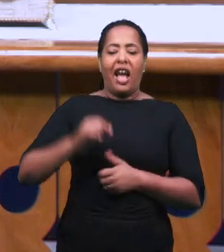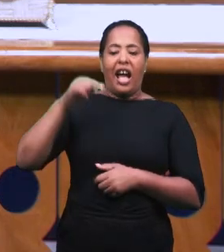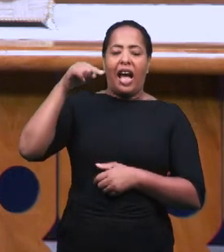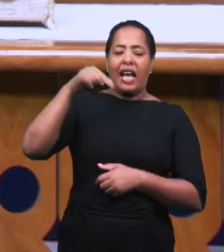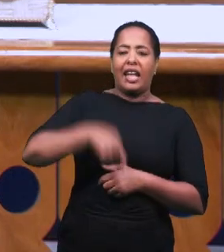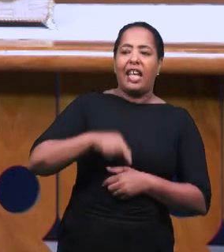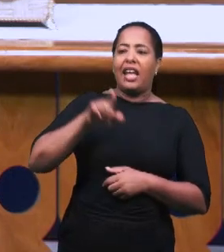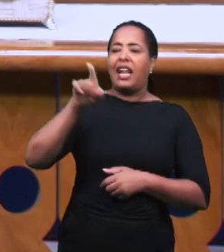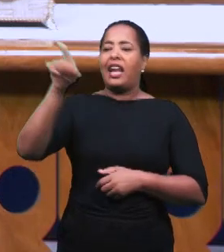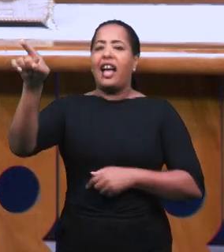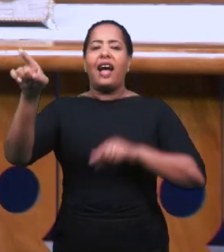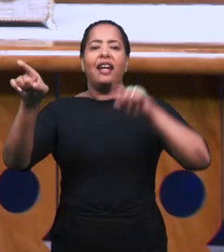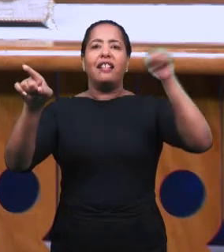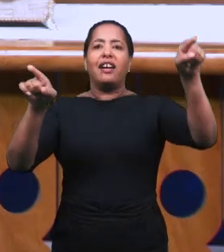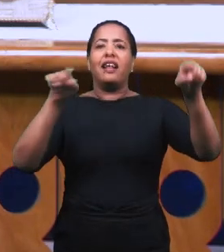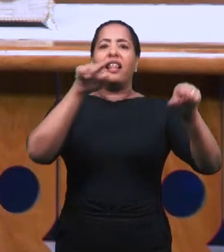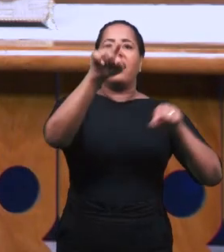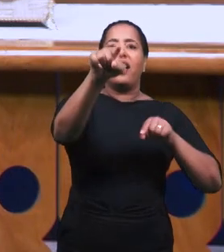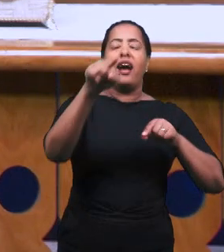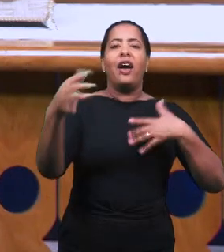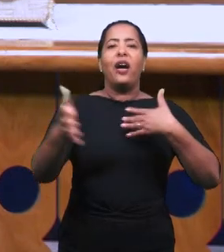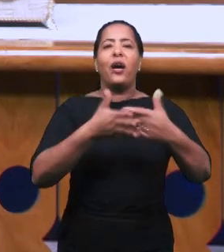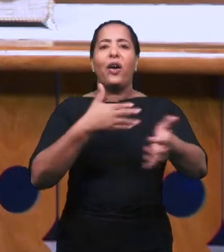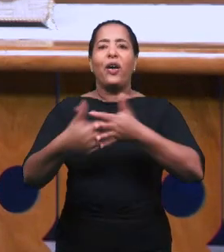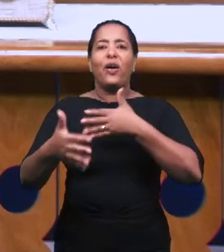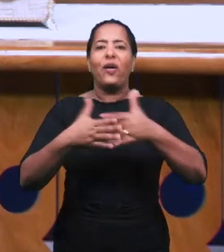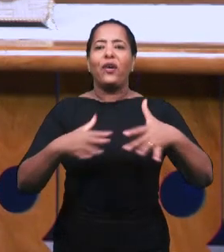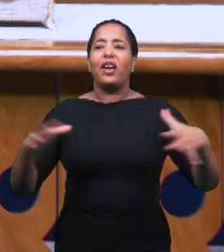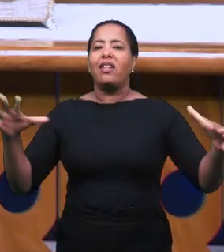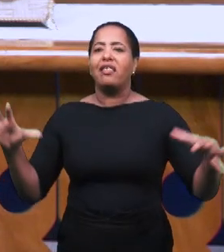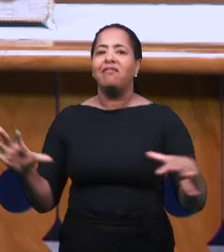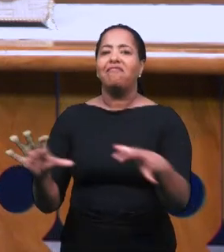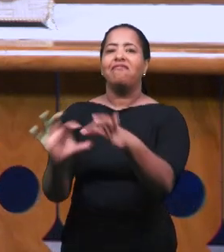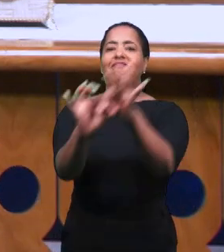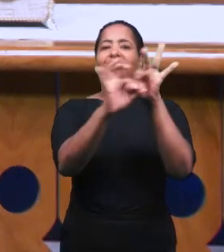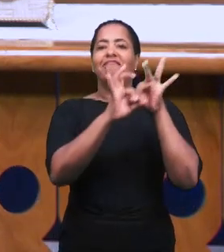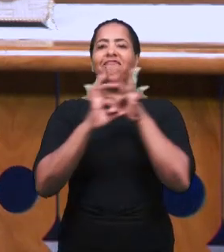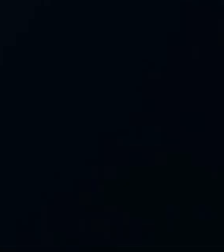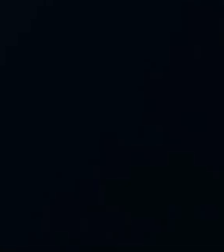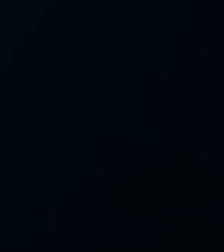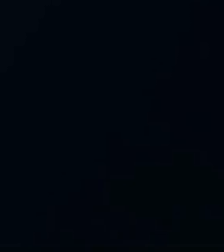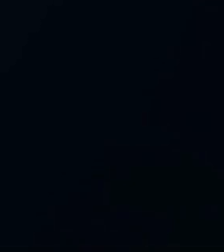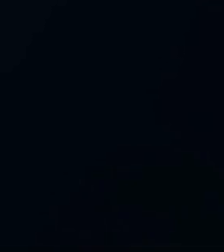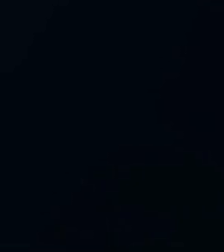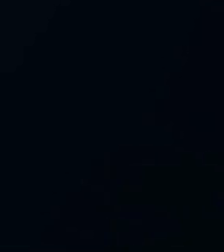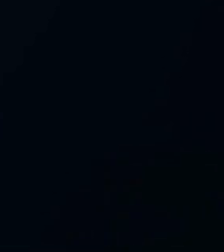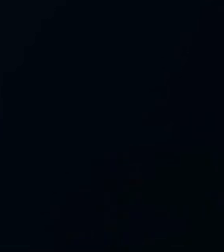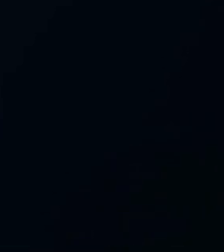ali, em qualquer lugar, estamos na mesma união do mesmo Espírito.